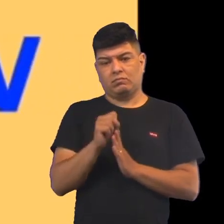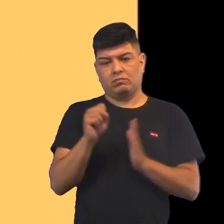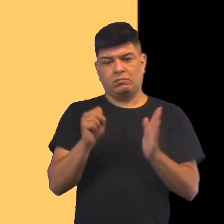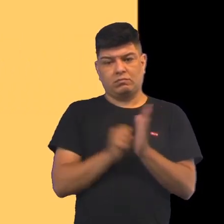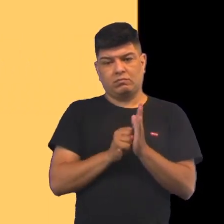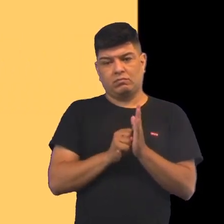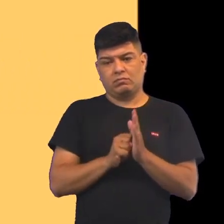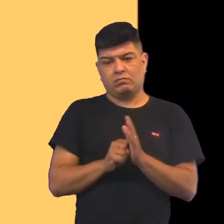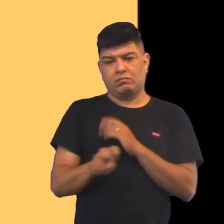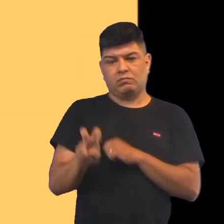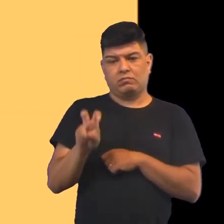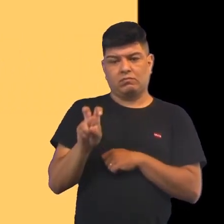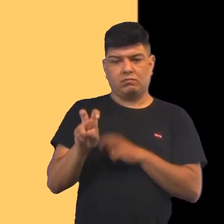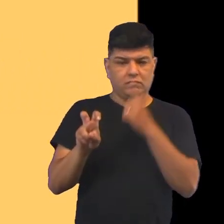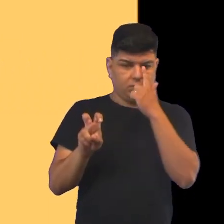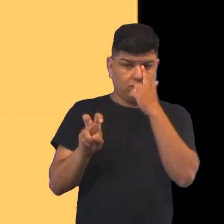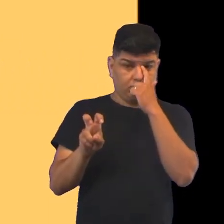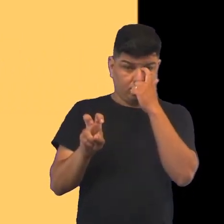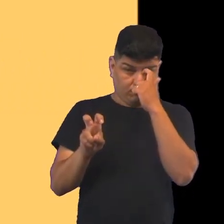século 5.